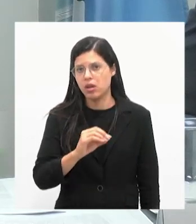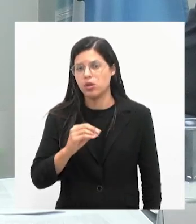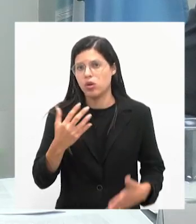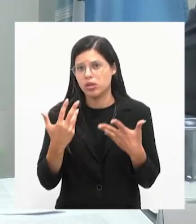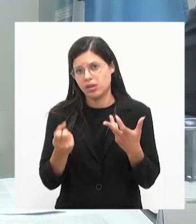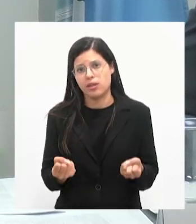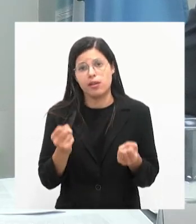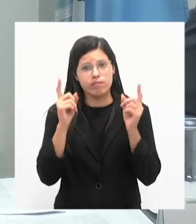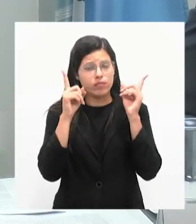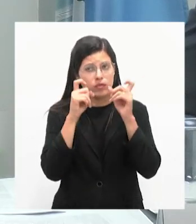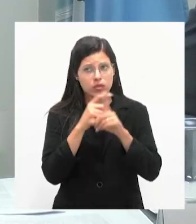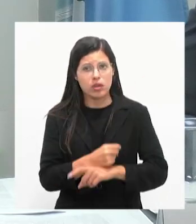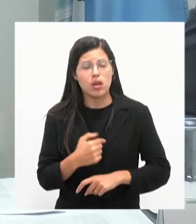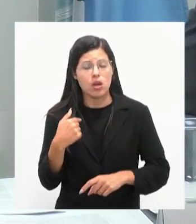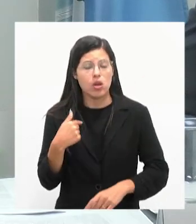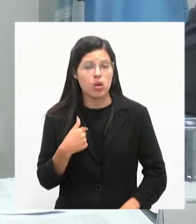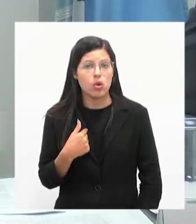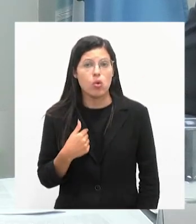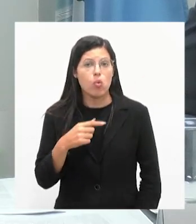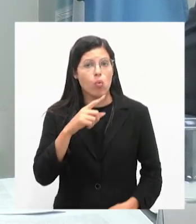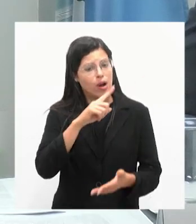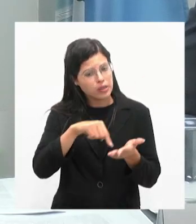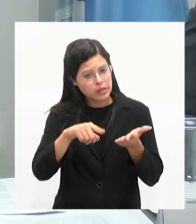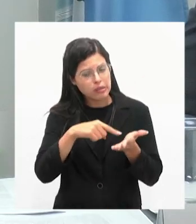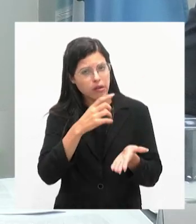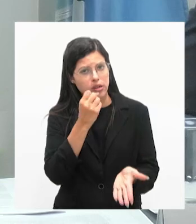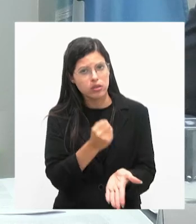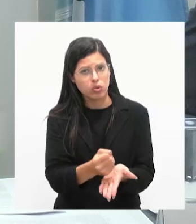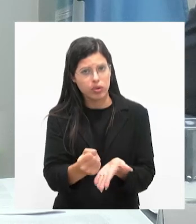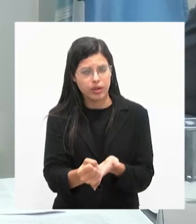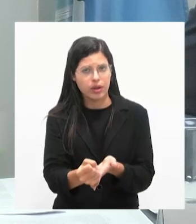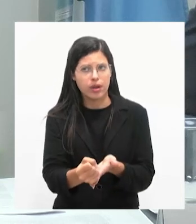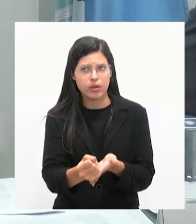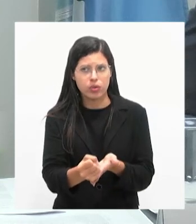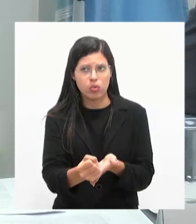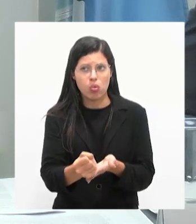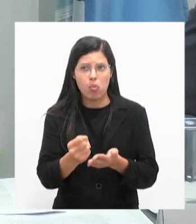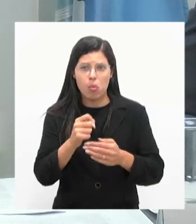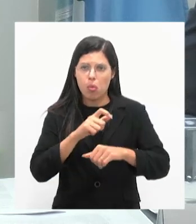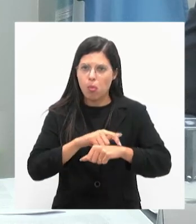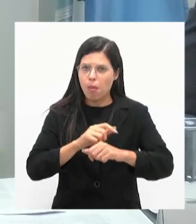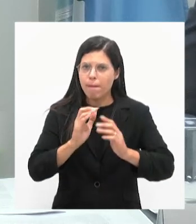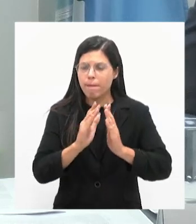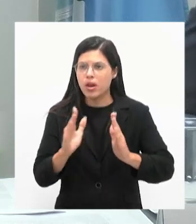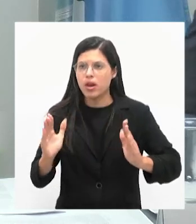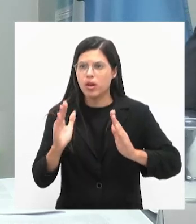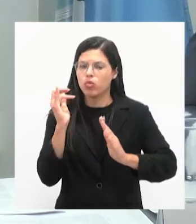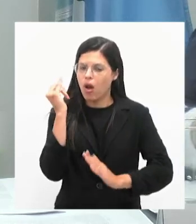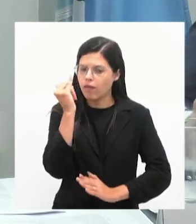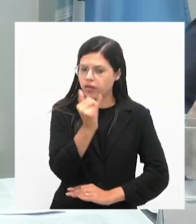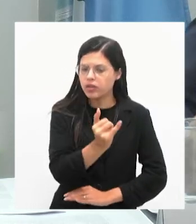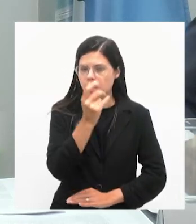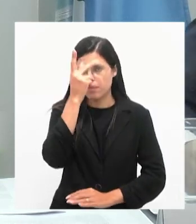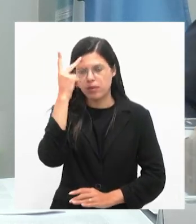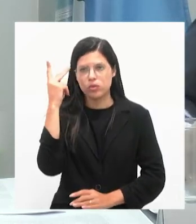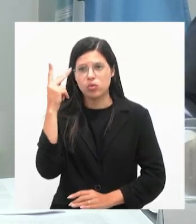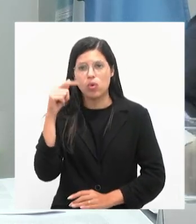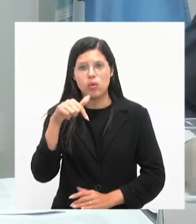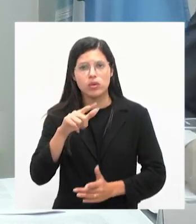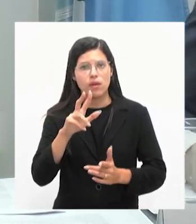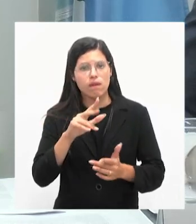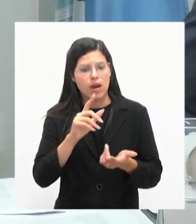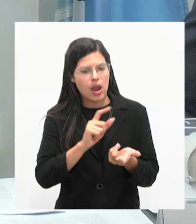de entender, suspenderia esse contrato, mesmo que momentaneamente. Dizer para o cara o seguinte, irmão, ou você vai se adequar